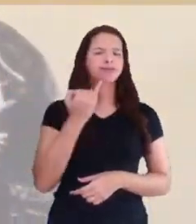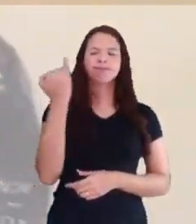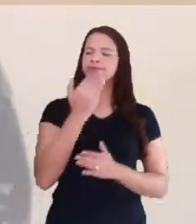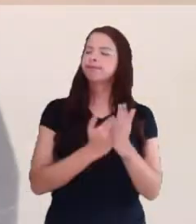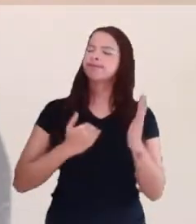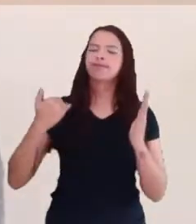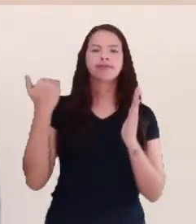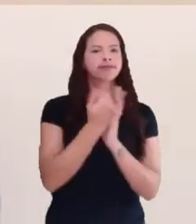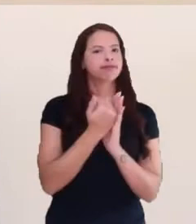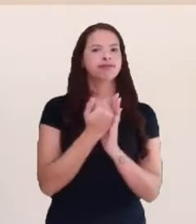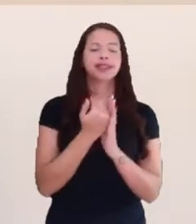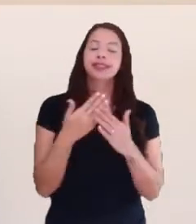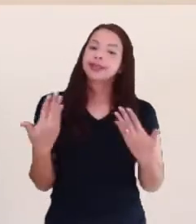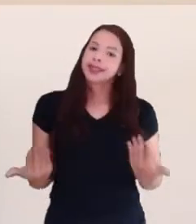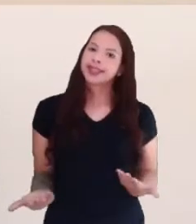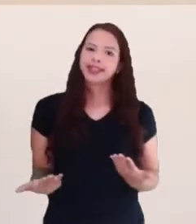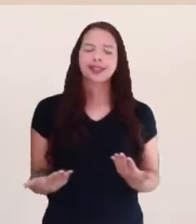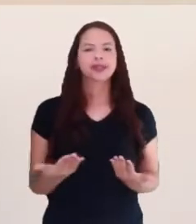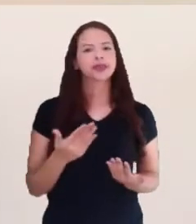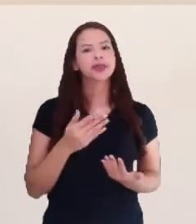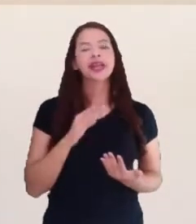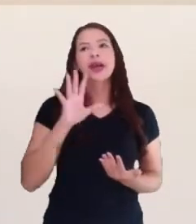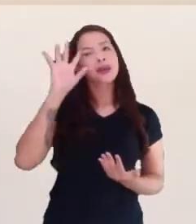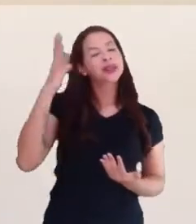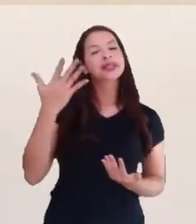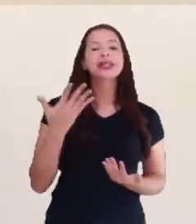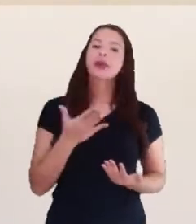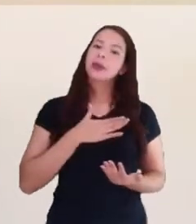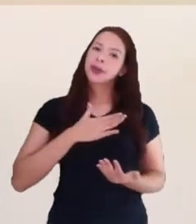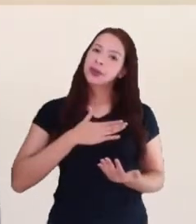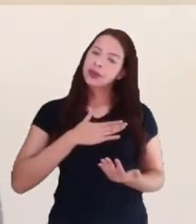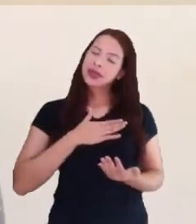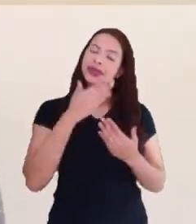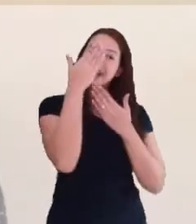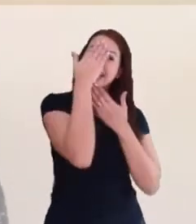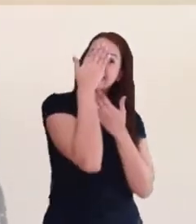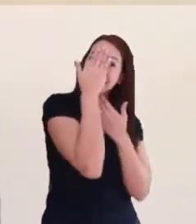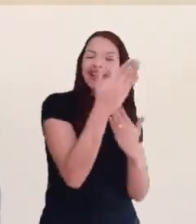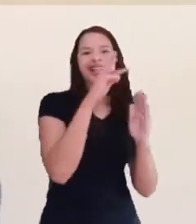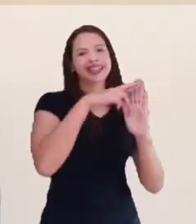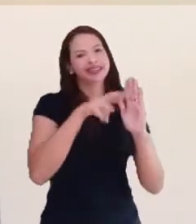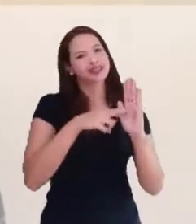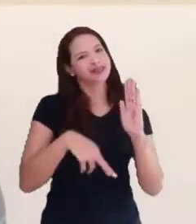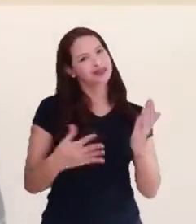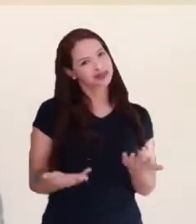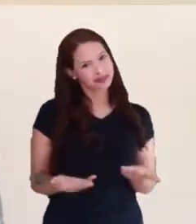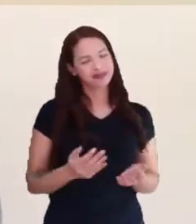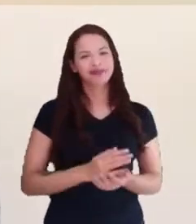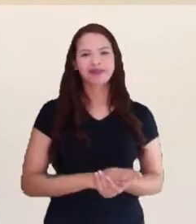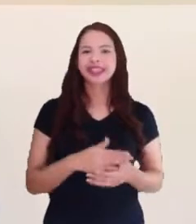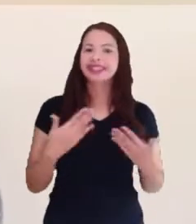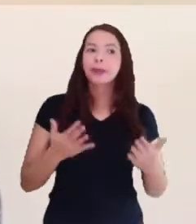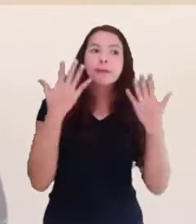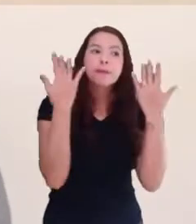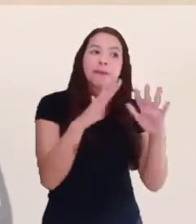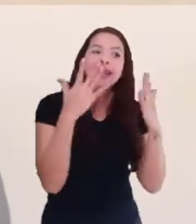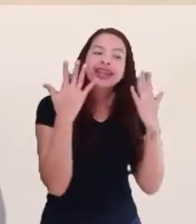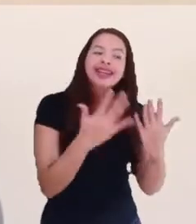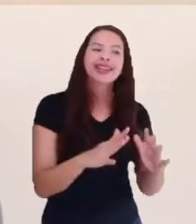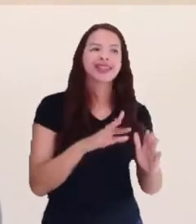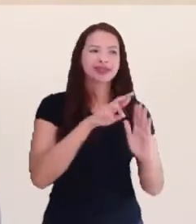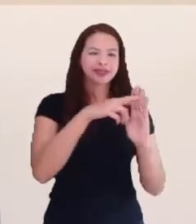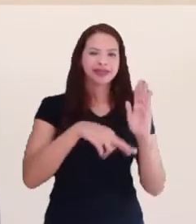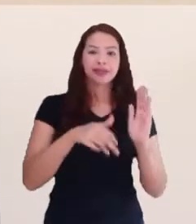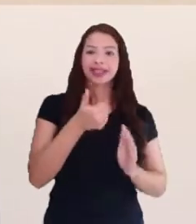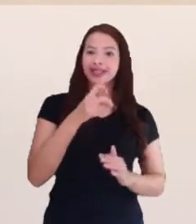significado importantíssimo. E é isso. Então, se isso acontecer comigo, a UFRB faz parte disso e eu sou muito grato a ela. Então, parabéns à UFRB